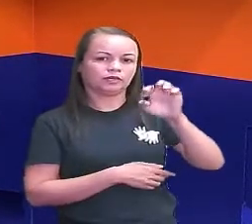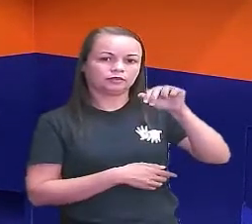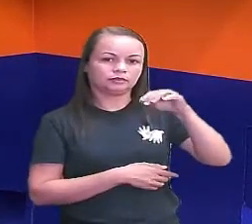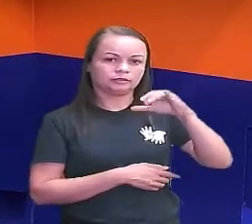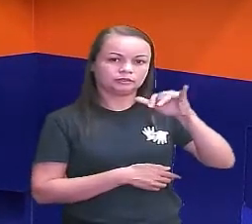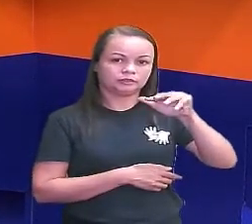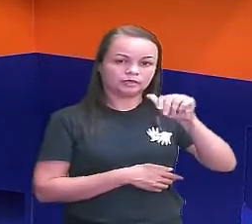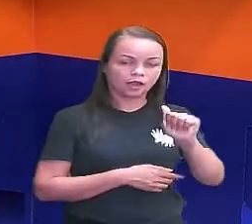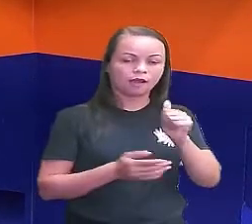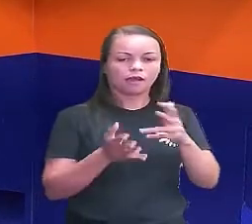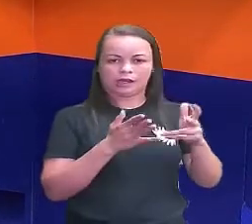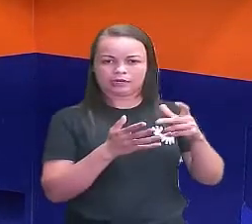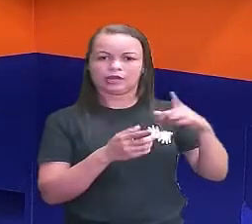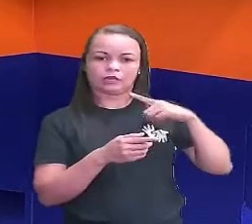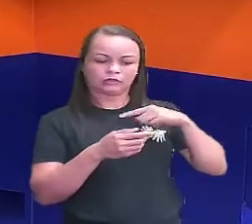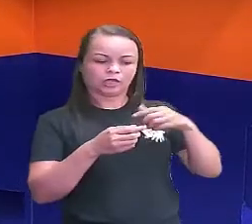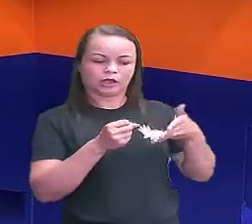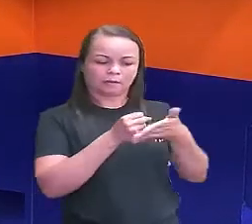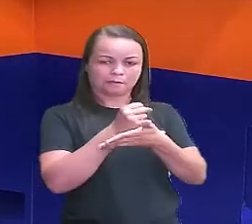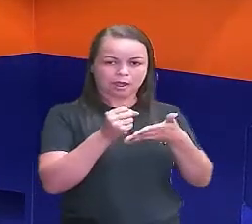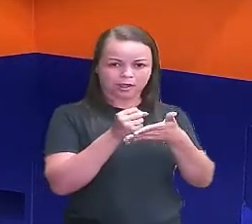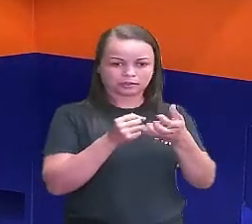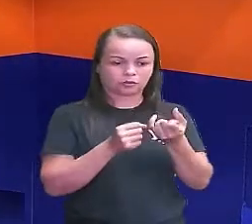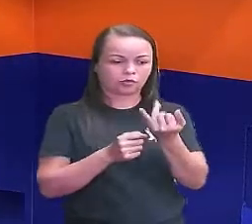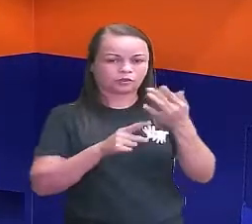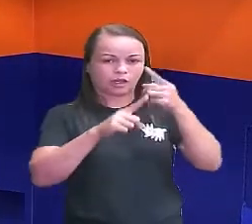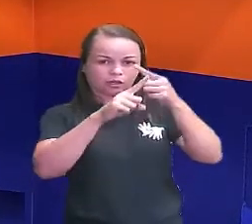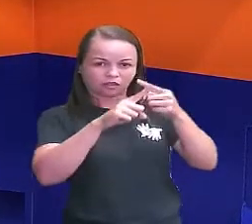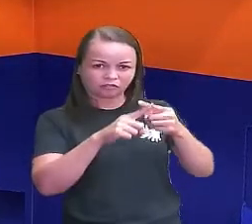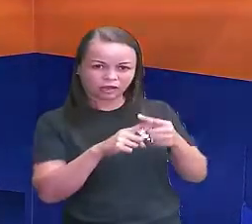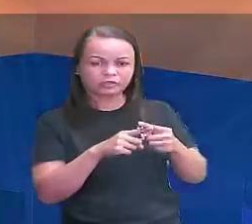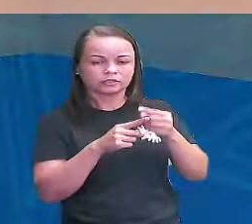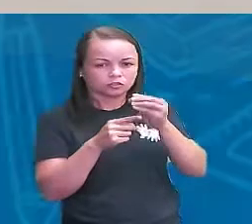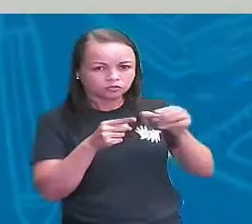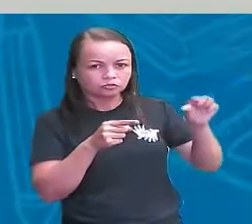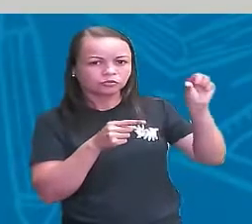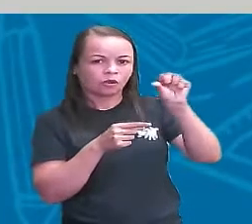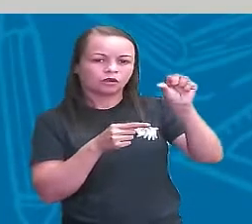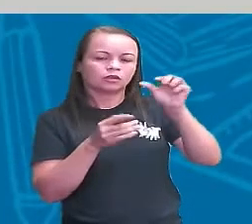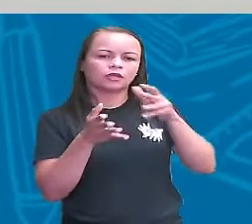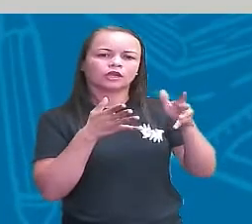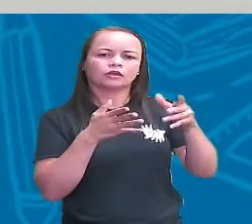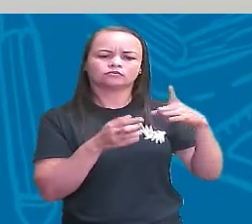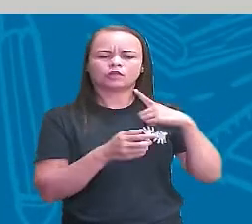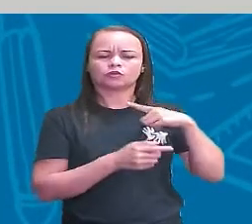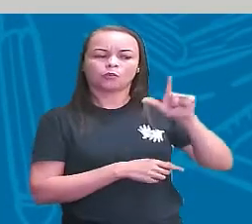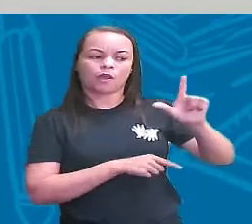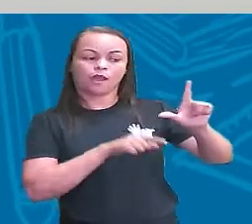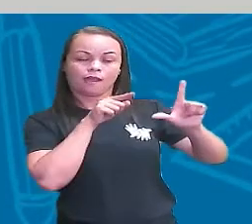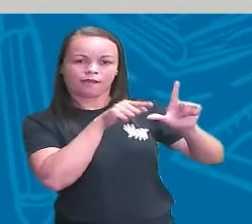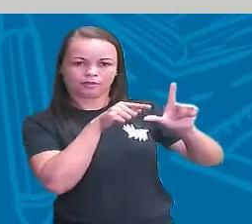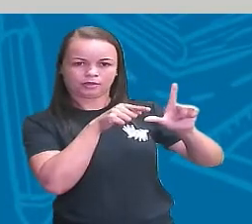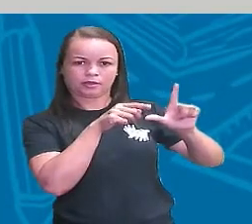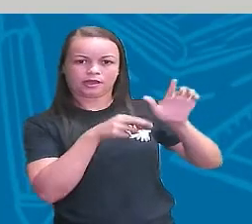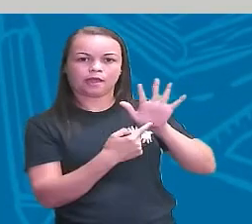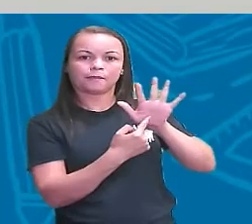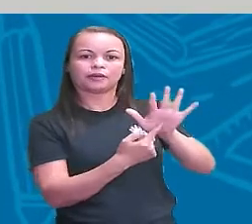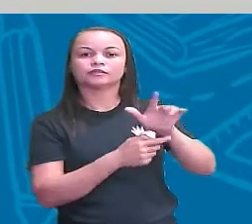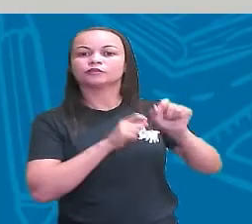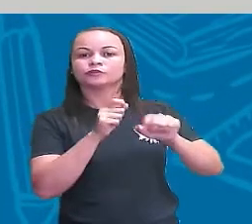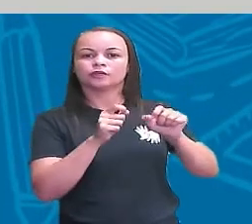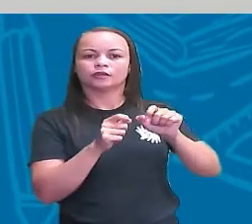expoente, né? Eu quero a minha base e a quantidade de vezes do meu expoente. Então, aqui eu tenho um L. Esse L representa o